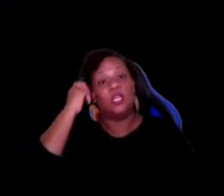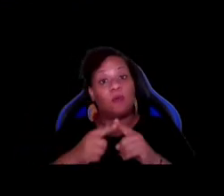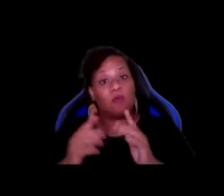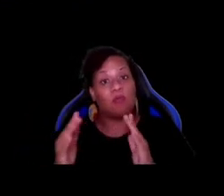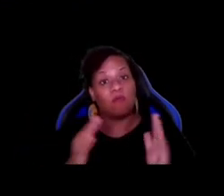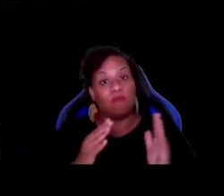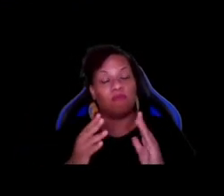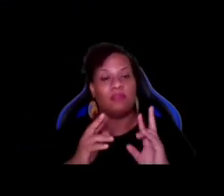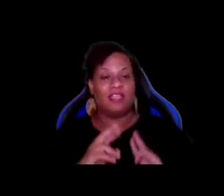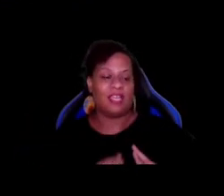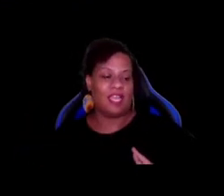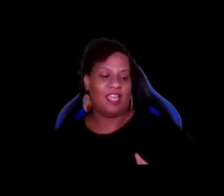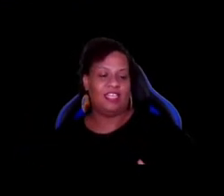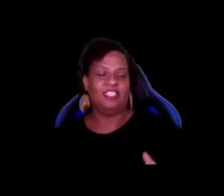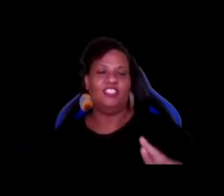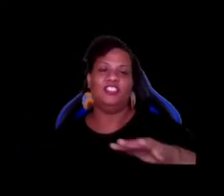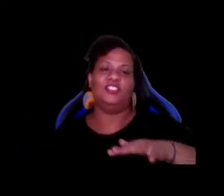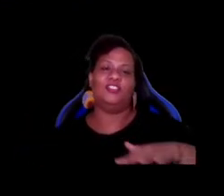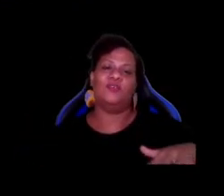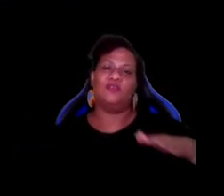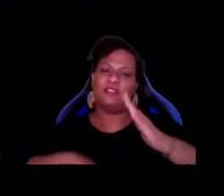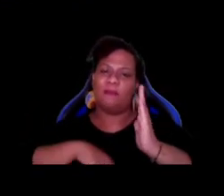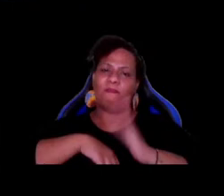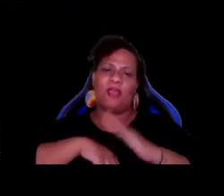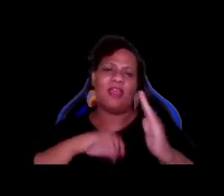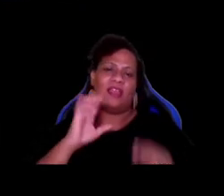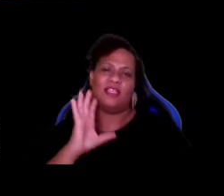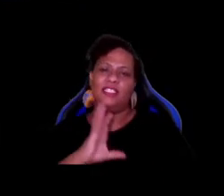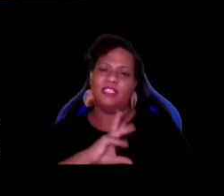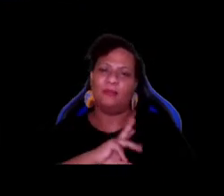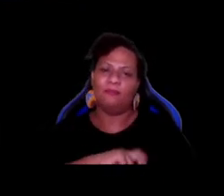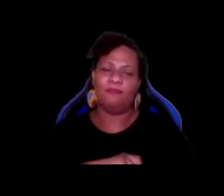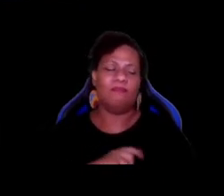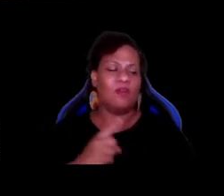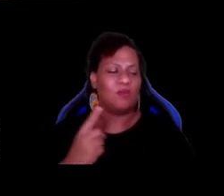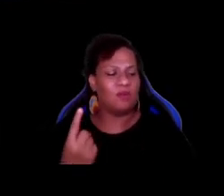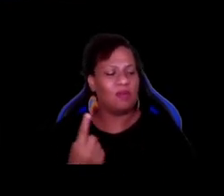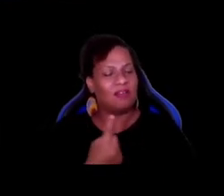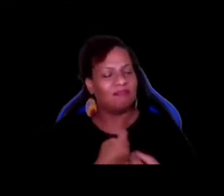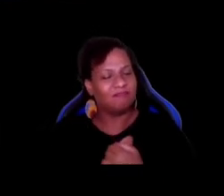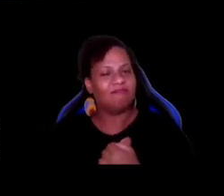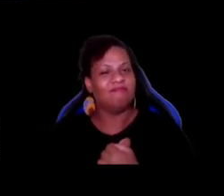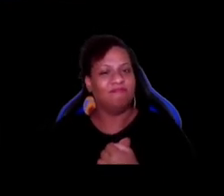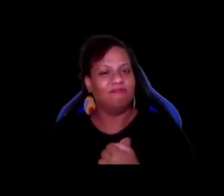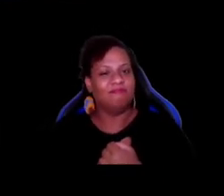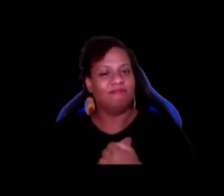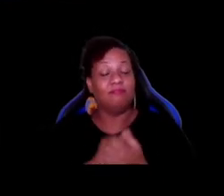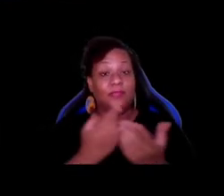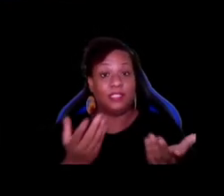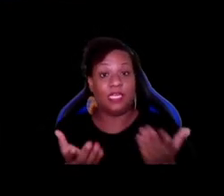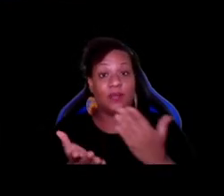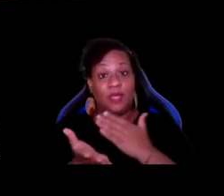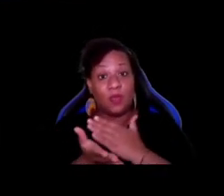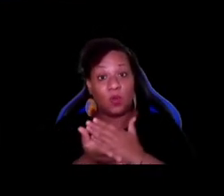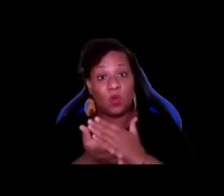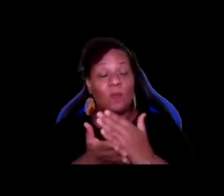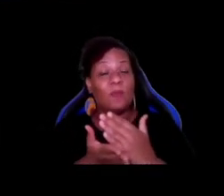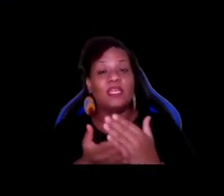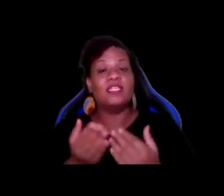coisas acontecem com mais amor mesmo, né, mais acolhimento. Então, como eu comecei assim, eu comecei